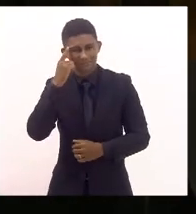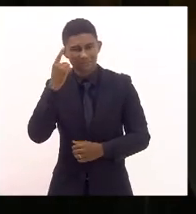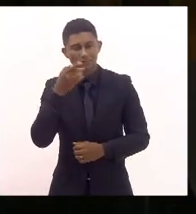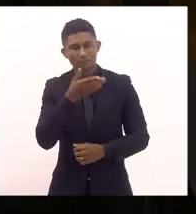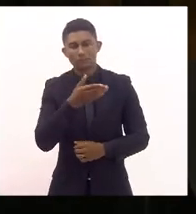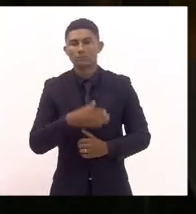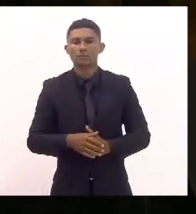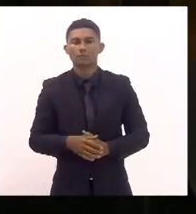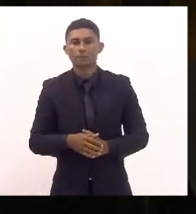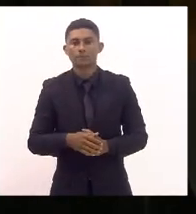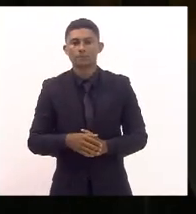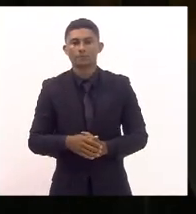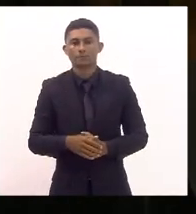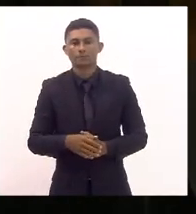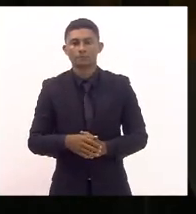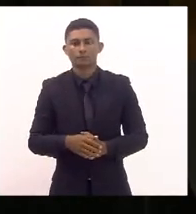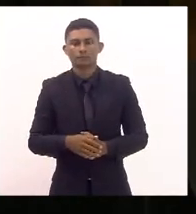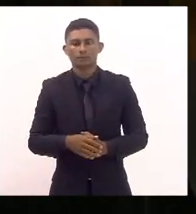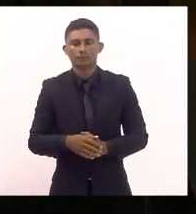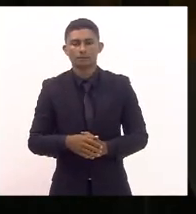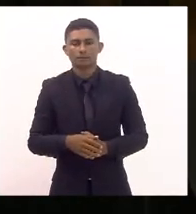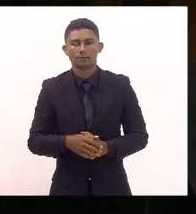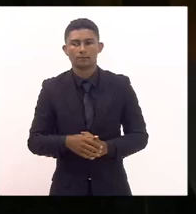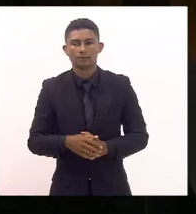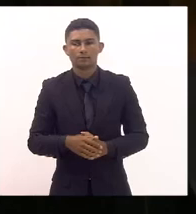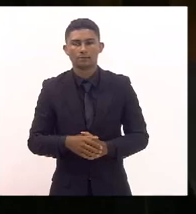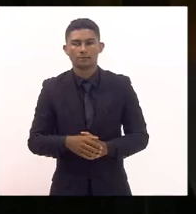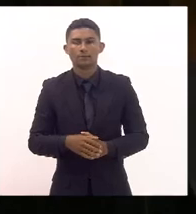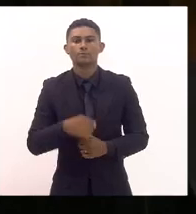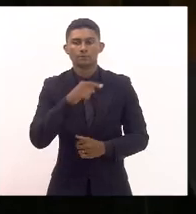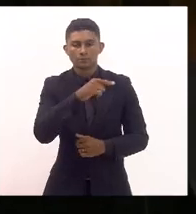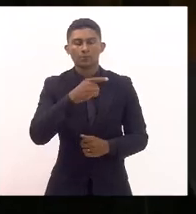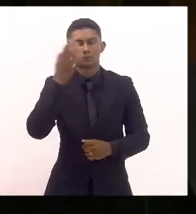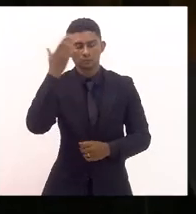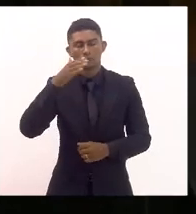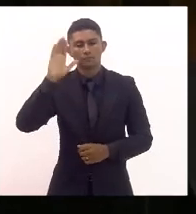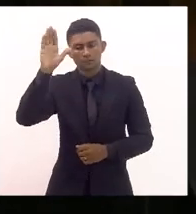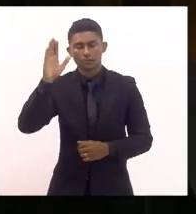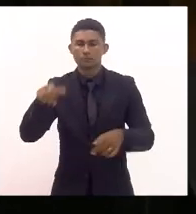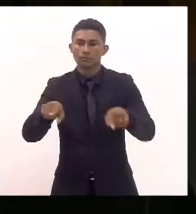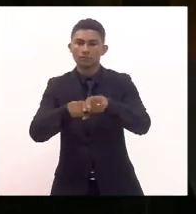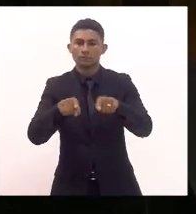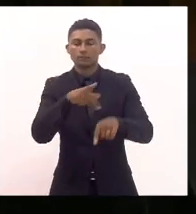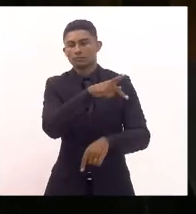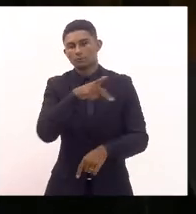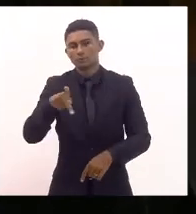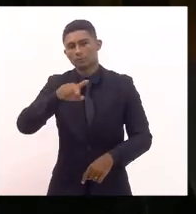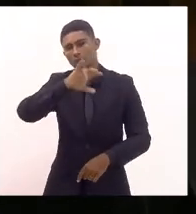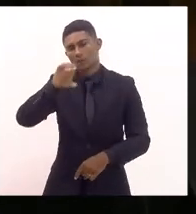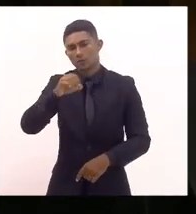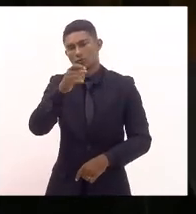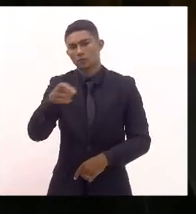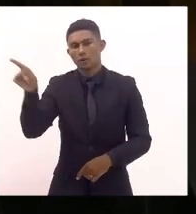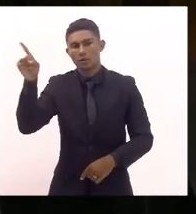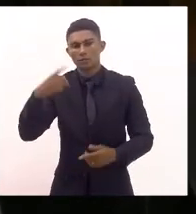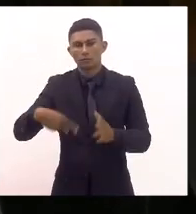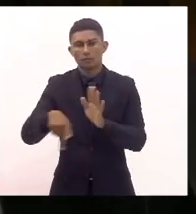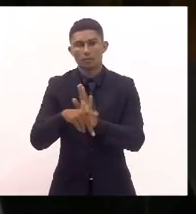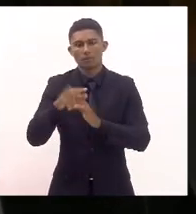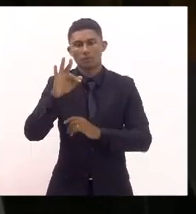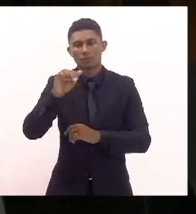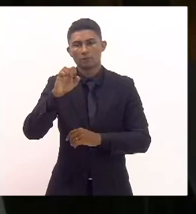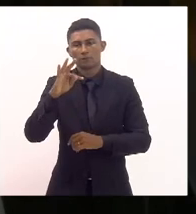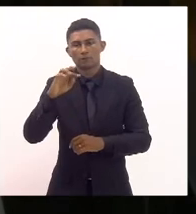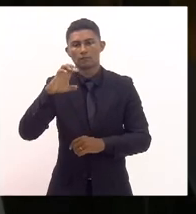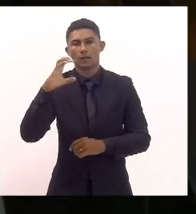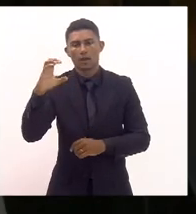o Serginho nos e se comprometeu com a gente o presidente Joãozinho da Faetec